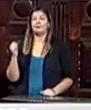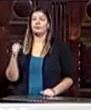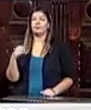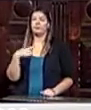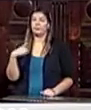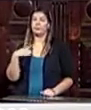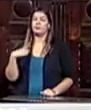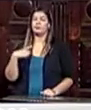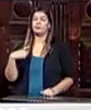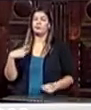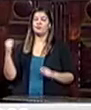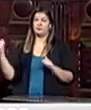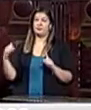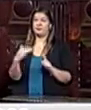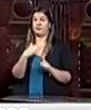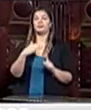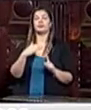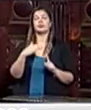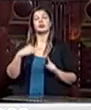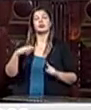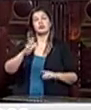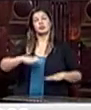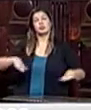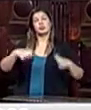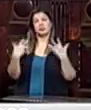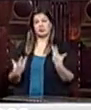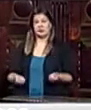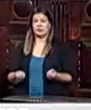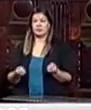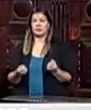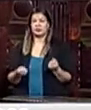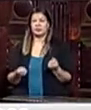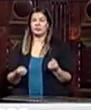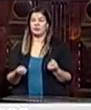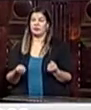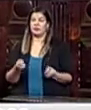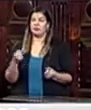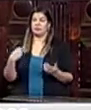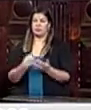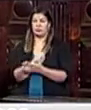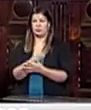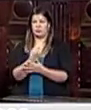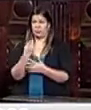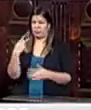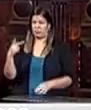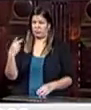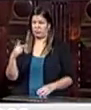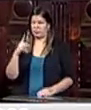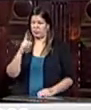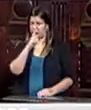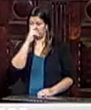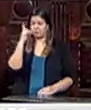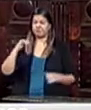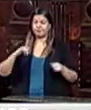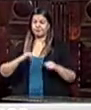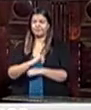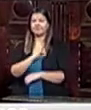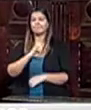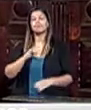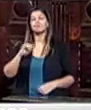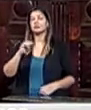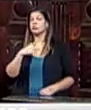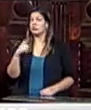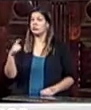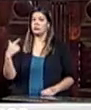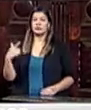sendo contaminado, de modo a aceitar um golpe que não